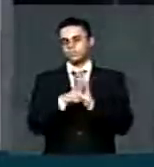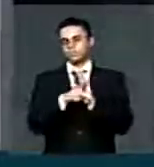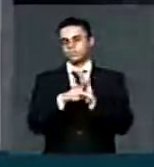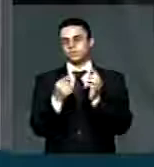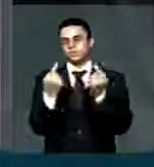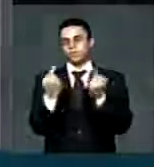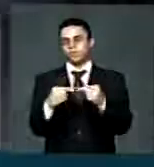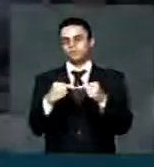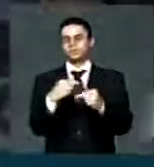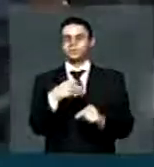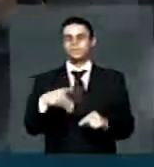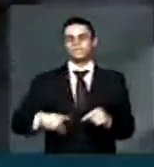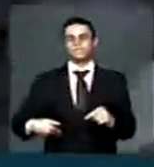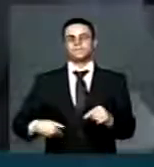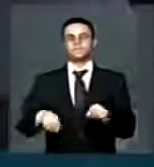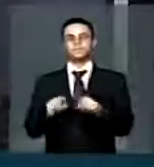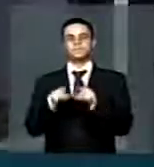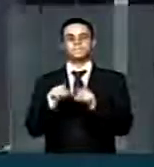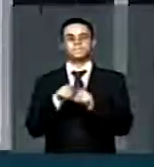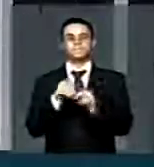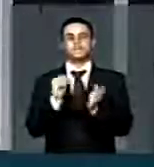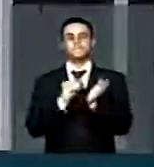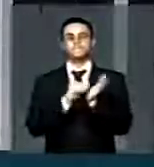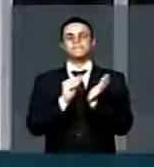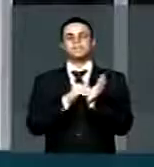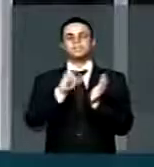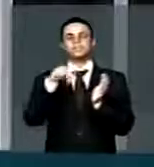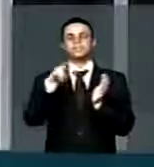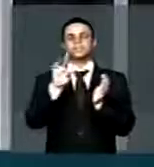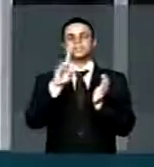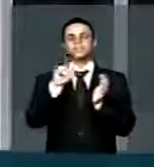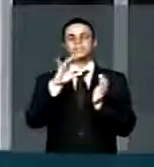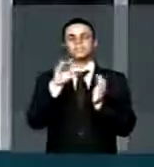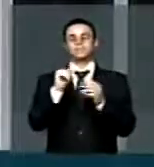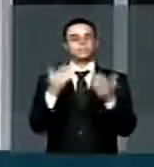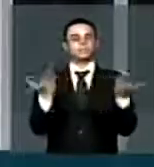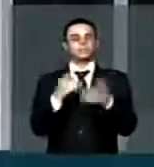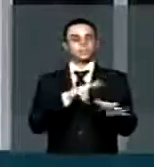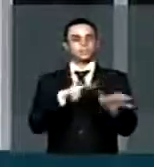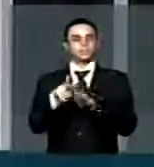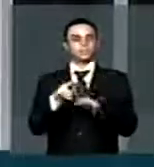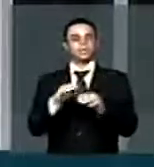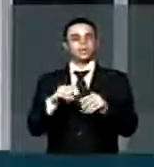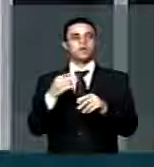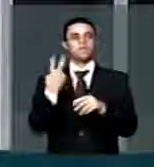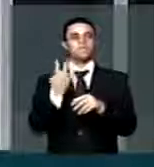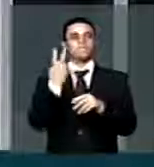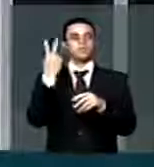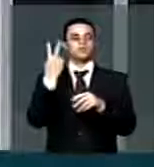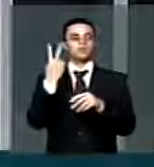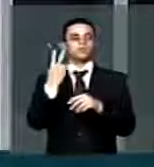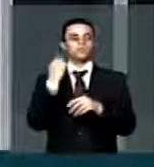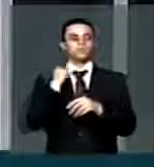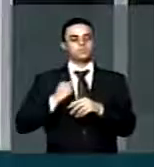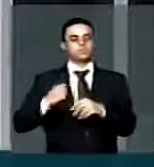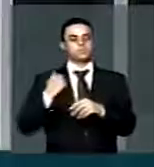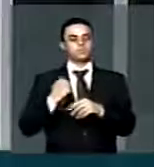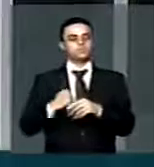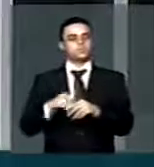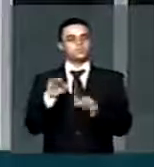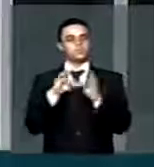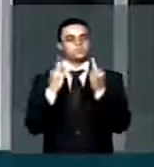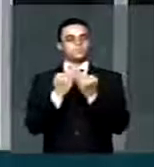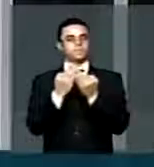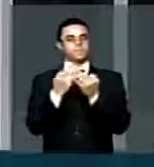à desnutrição. Essa semana, o aumento do valor do Bolsa Família, anunciado pela